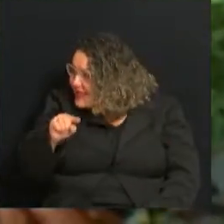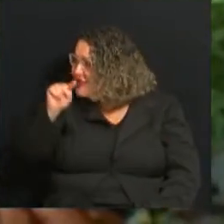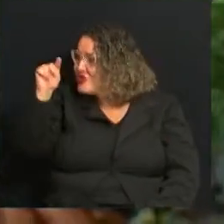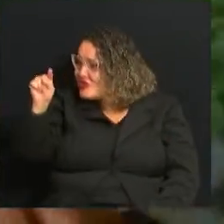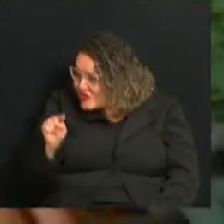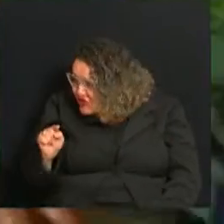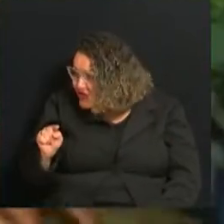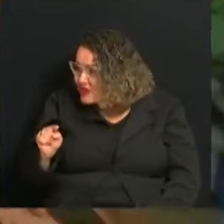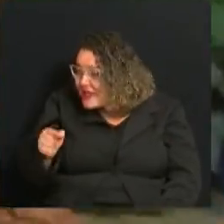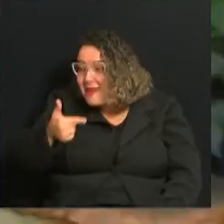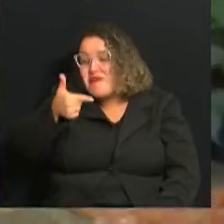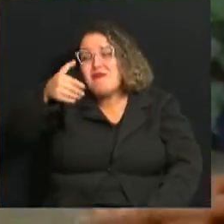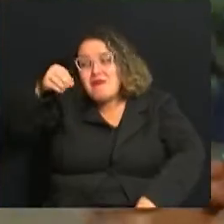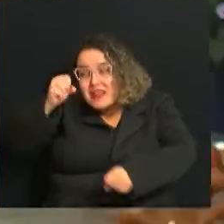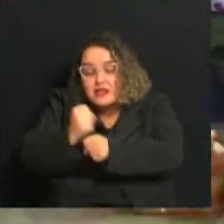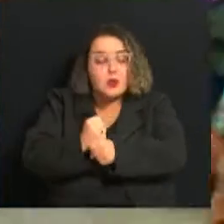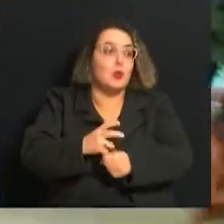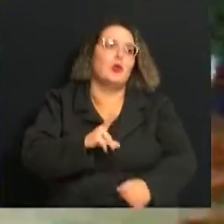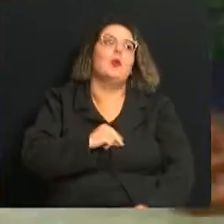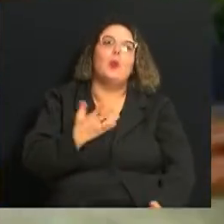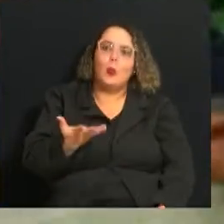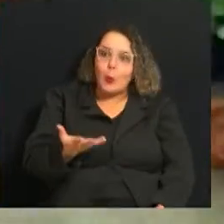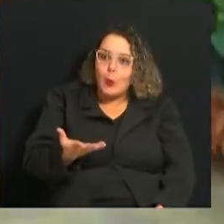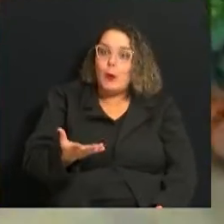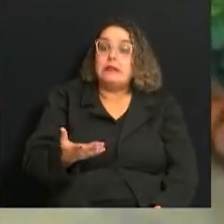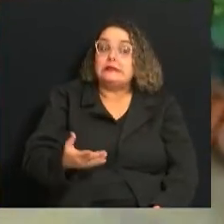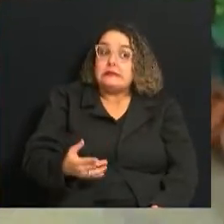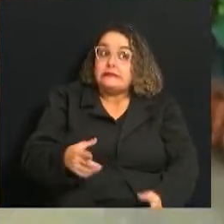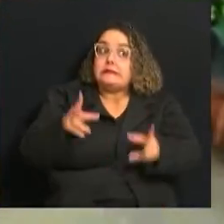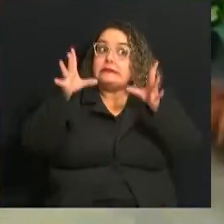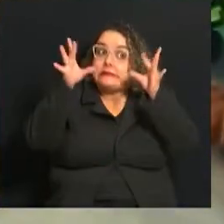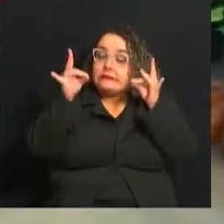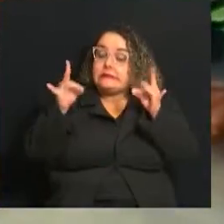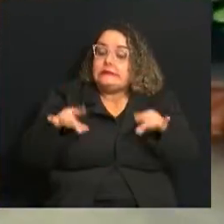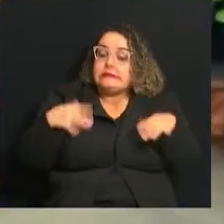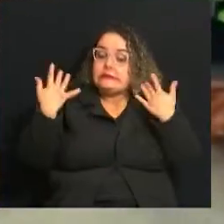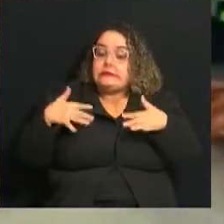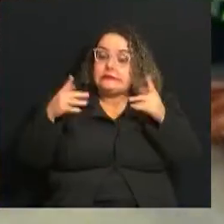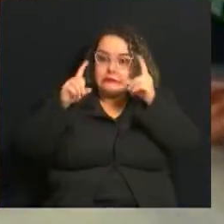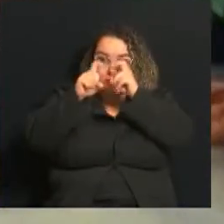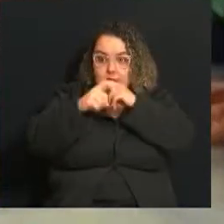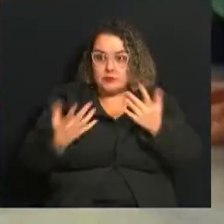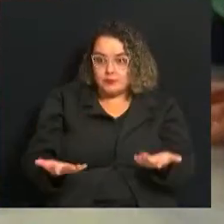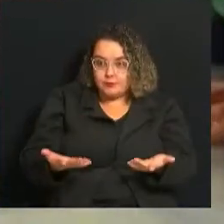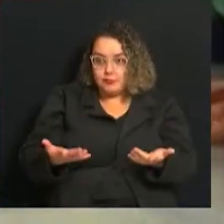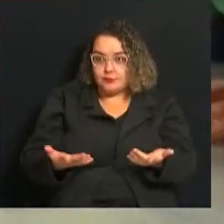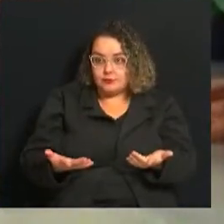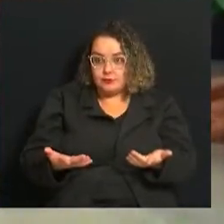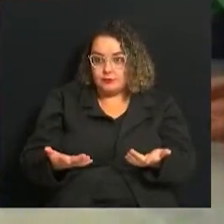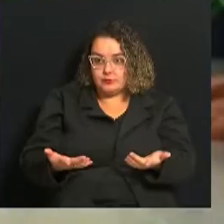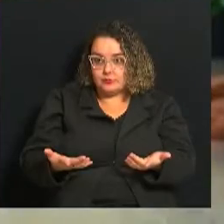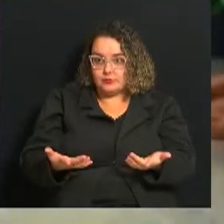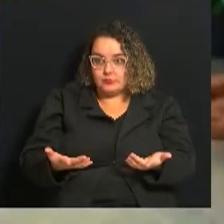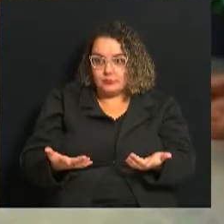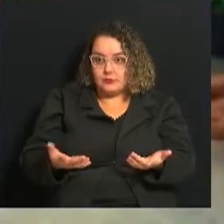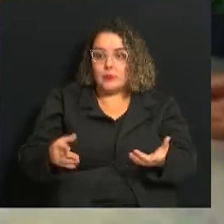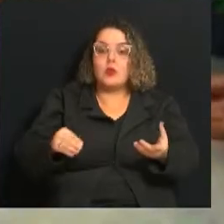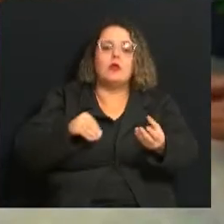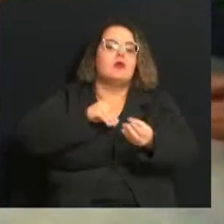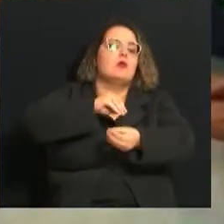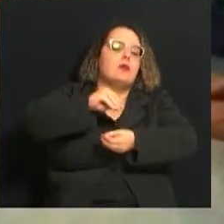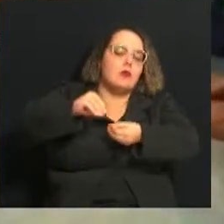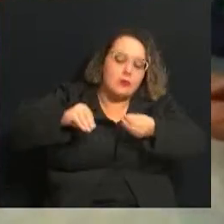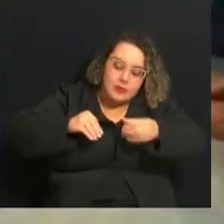gente, como o negócio é criterioso, né? Exato. Então, quer dizer, envolve muito